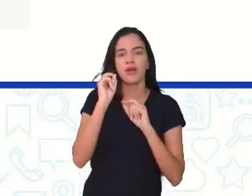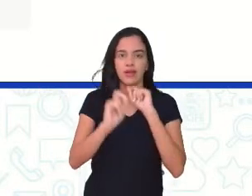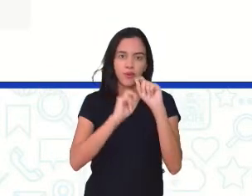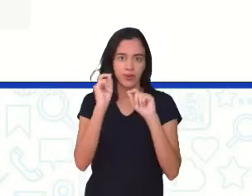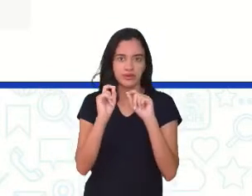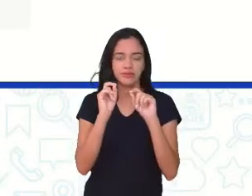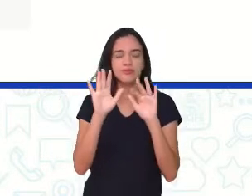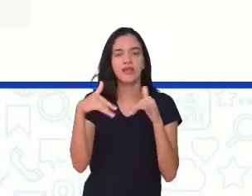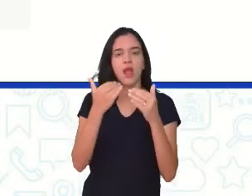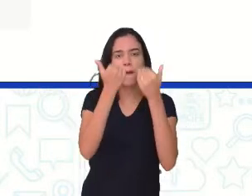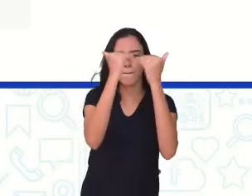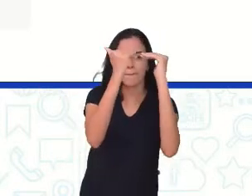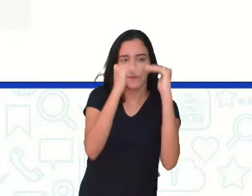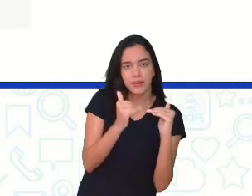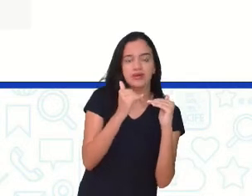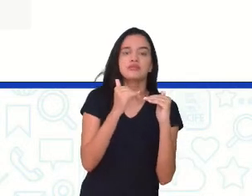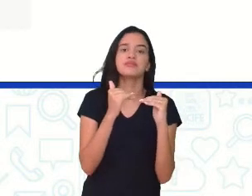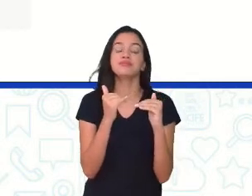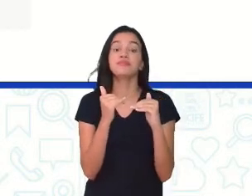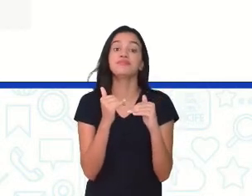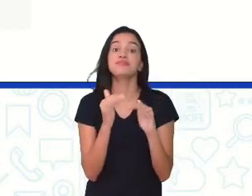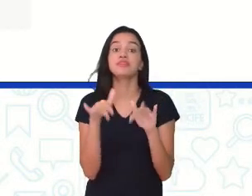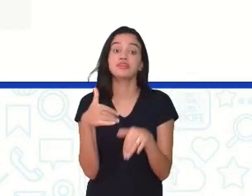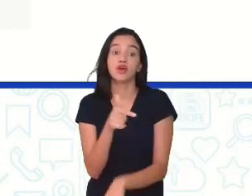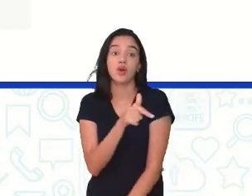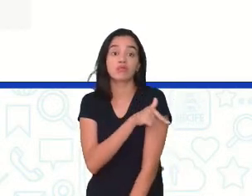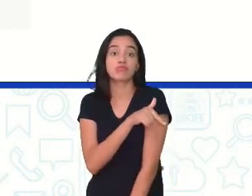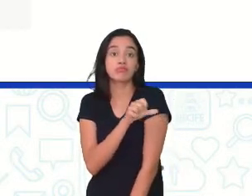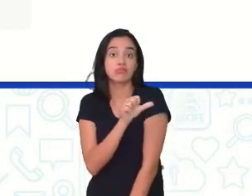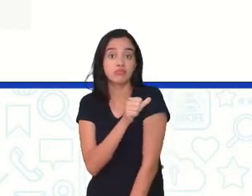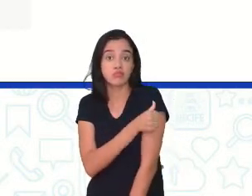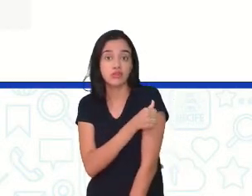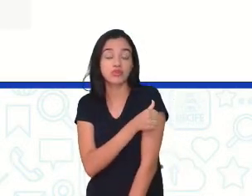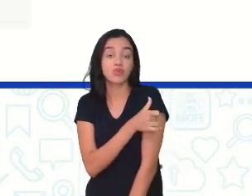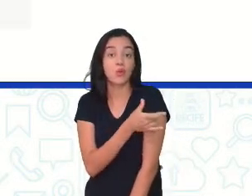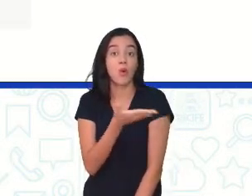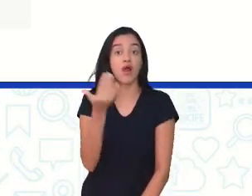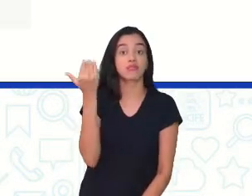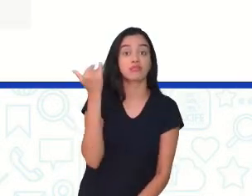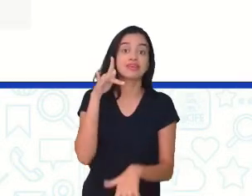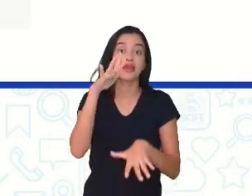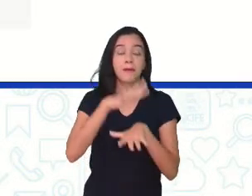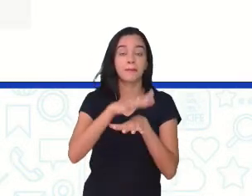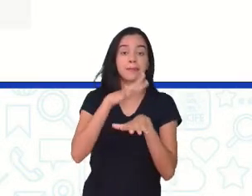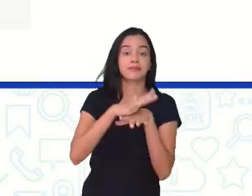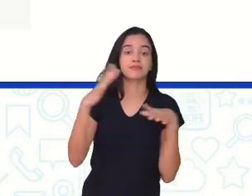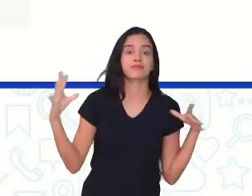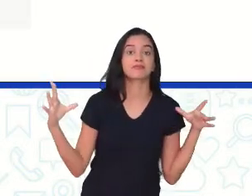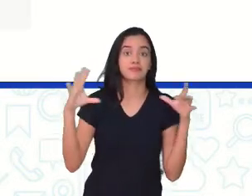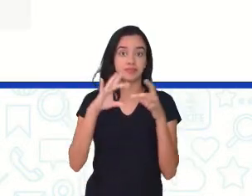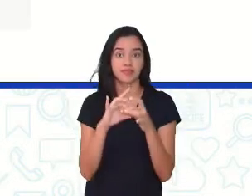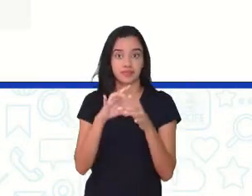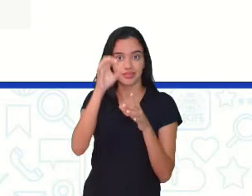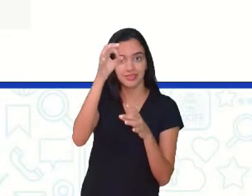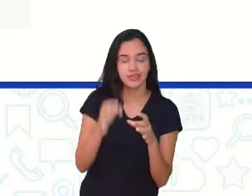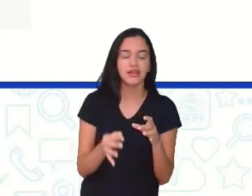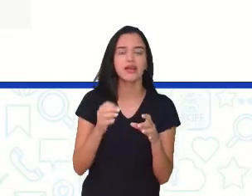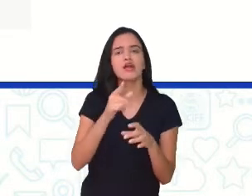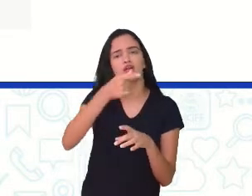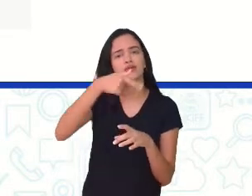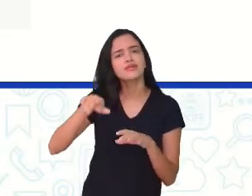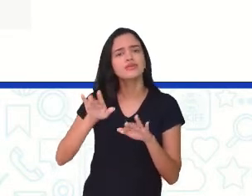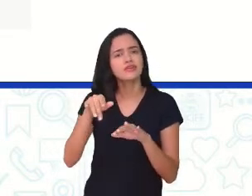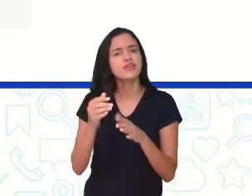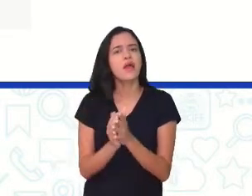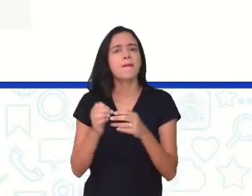relação às playlists das séries anteriores. A gente sabe que a matemática ela está toda interligada, certo? Então você